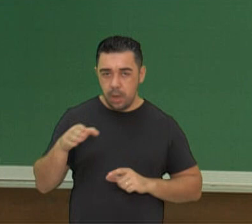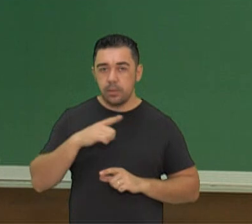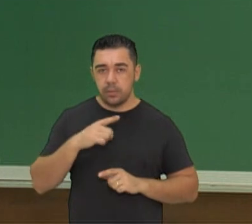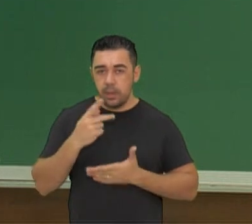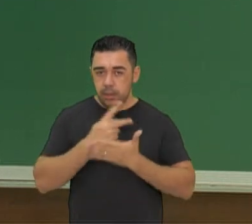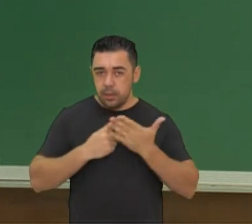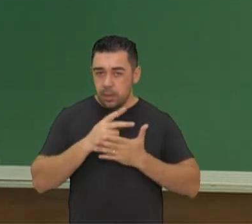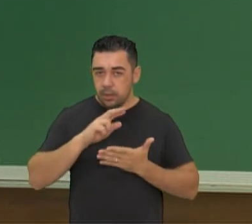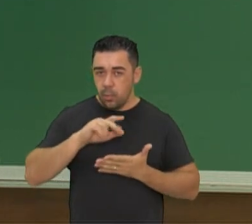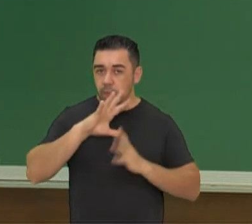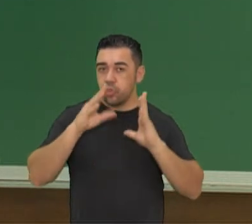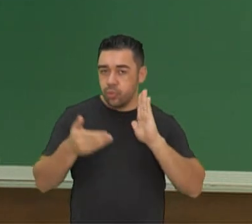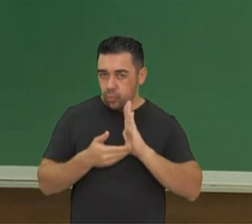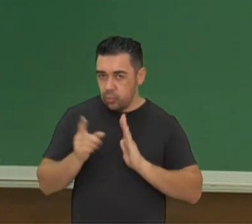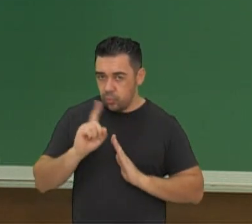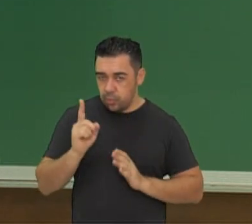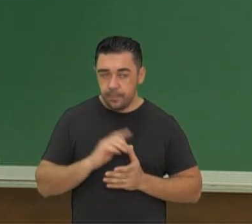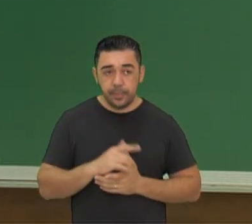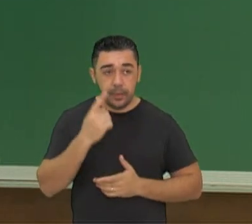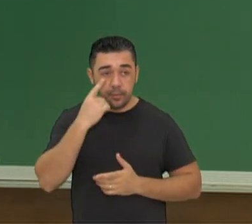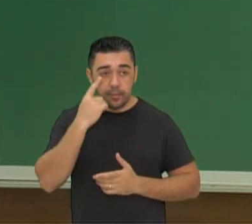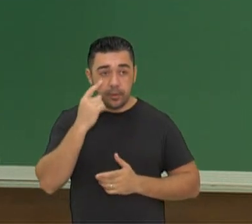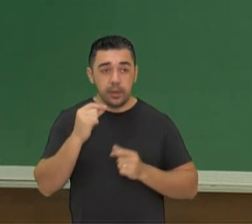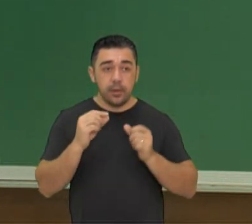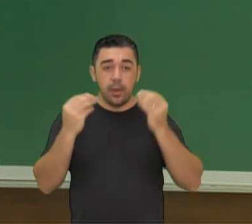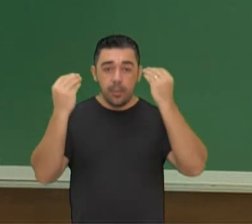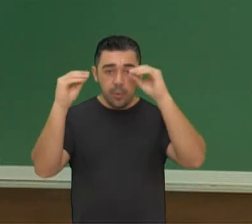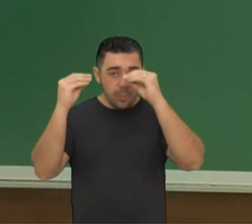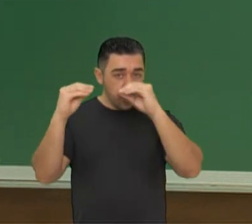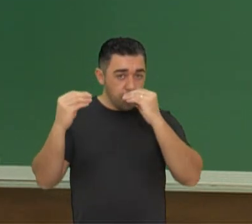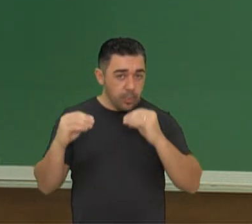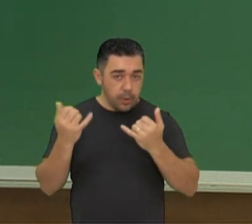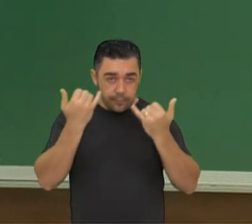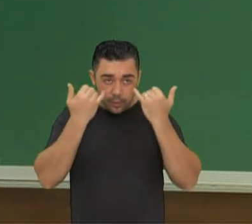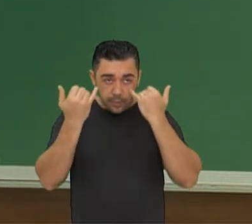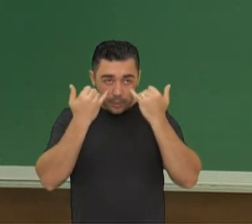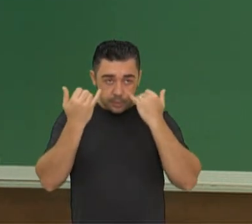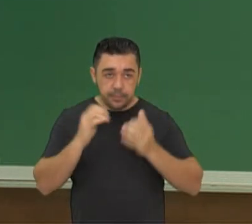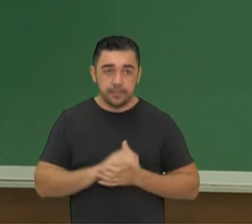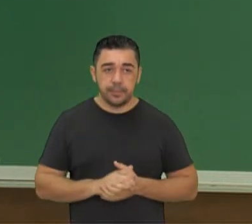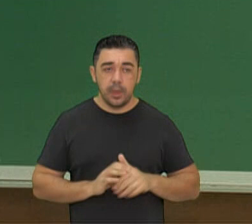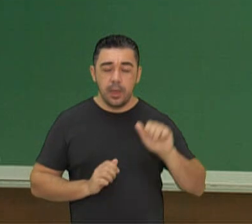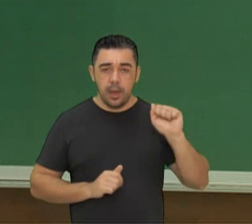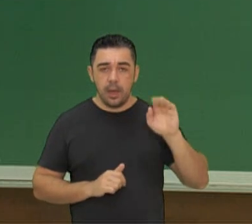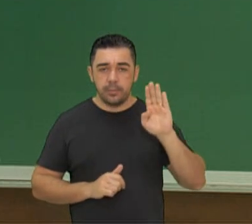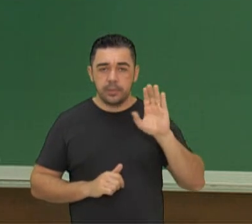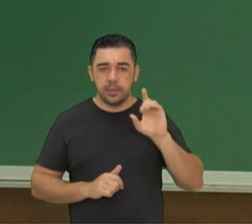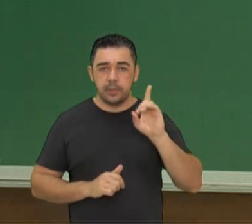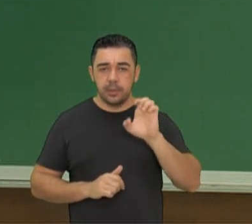todas, tá? Então, agora você vai completar para mim essas informações. Os pontos A, B, C, D, E, F, G são